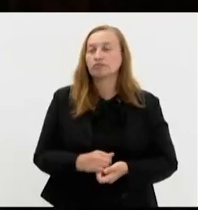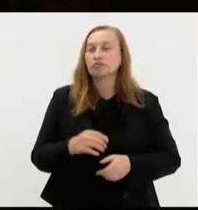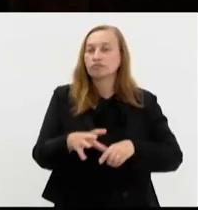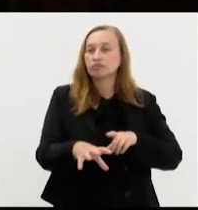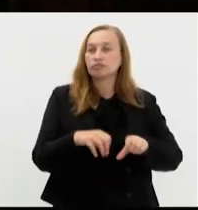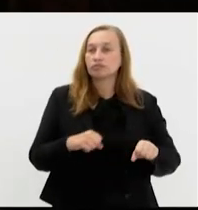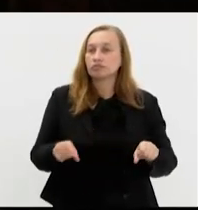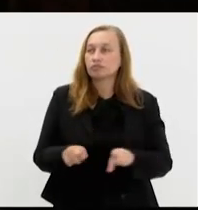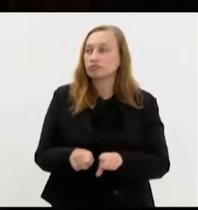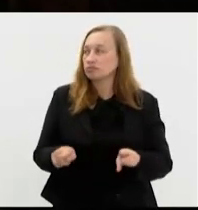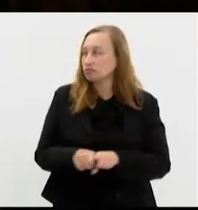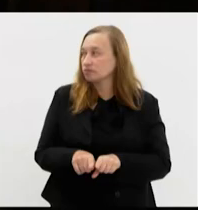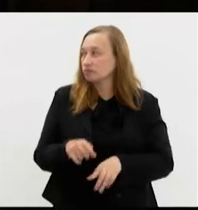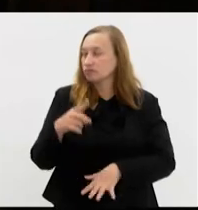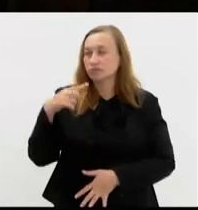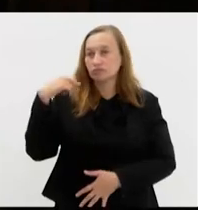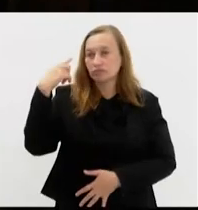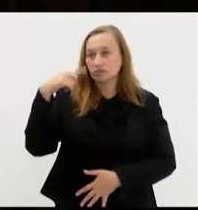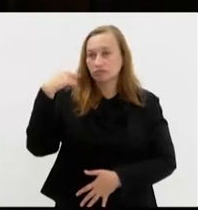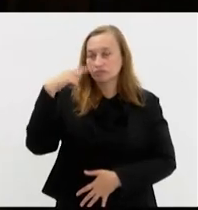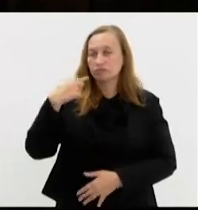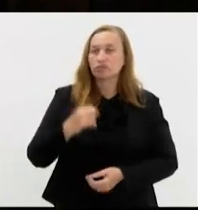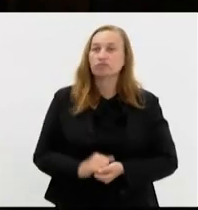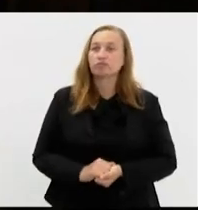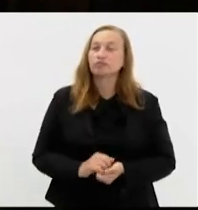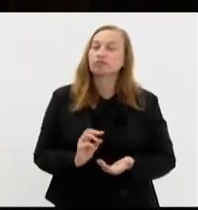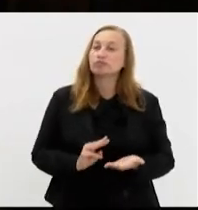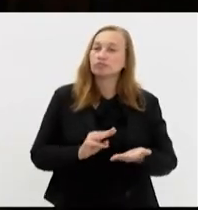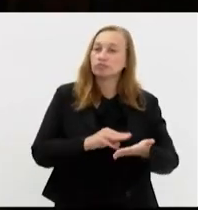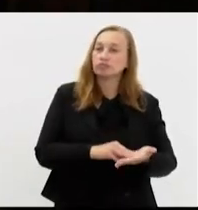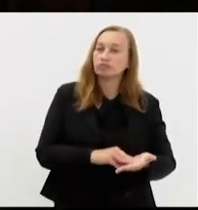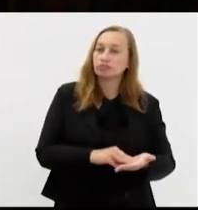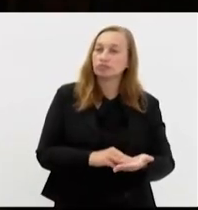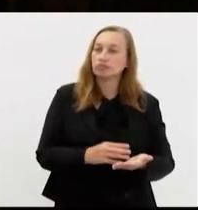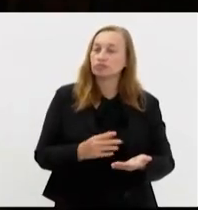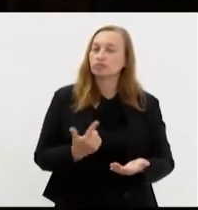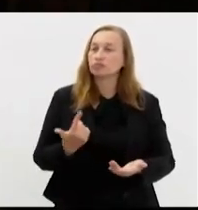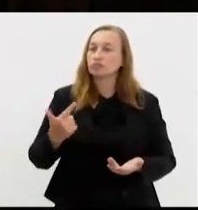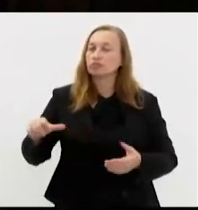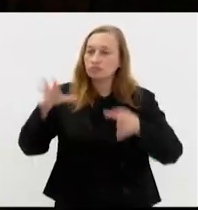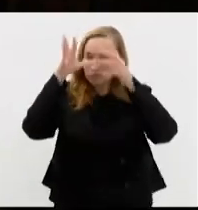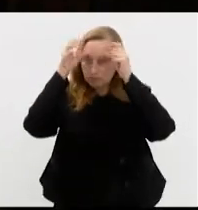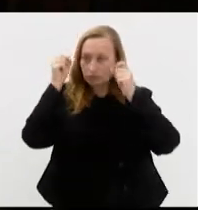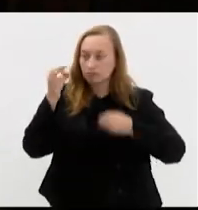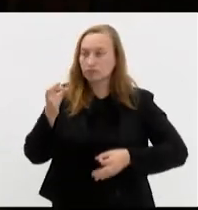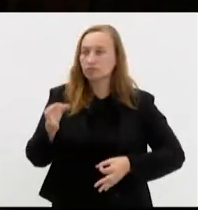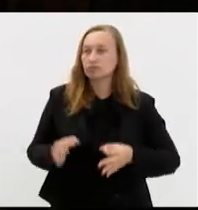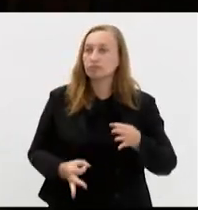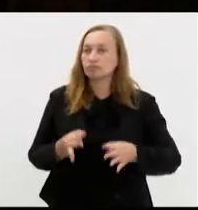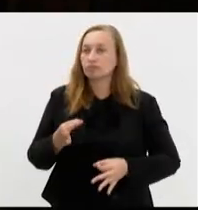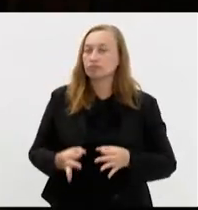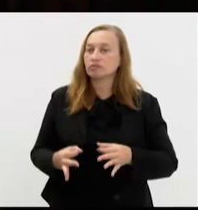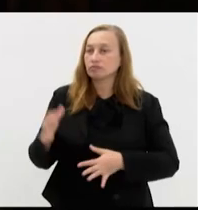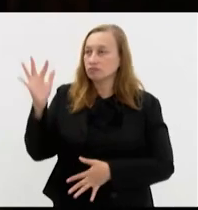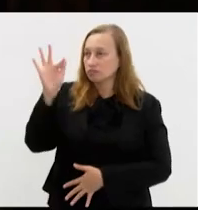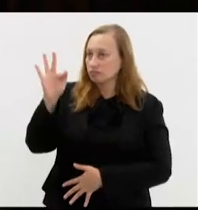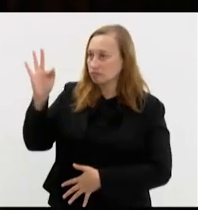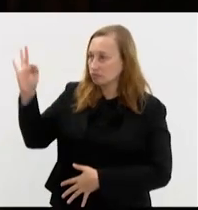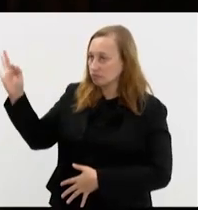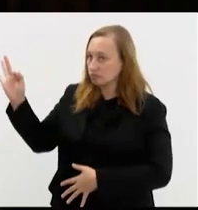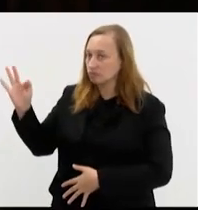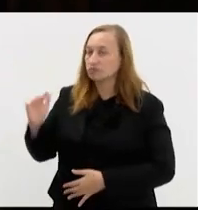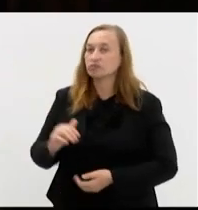também por advogados por membros de outros de tribunais diferentes como Tribunal Federal